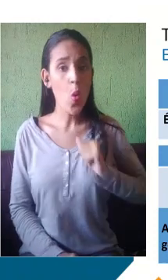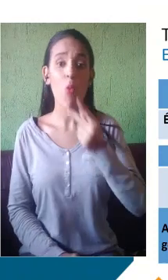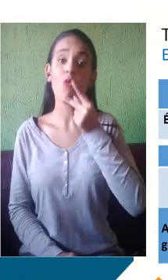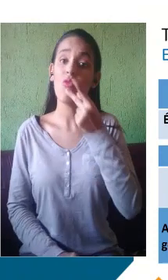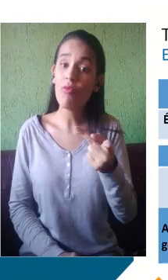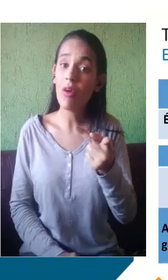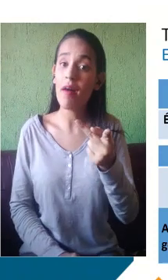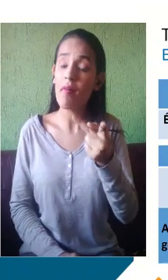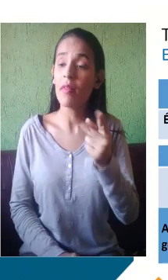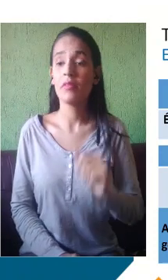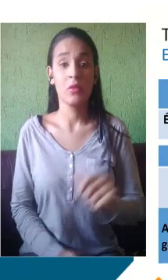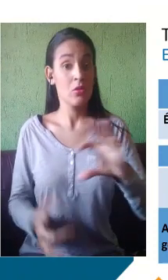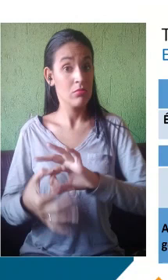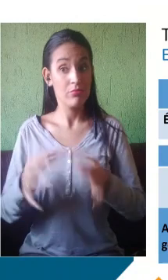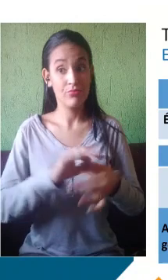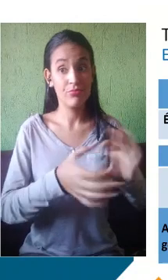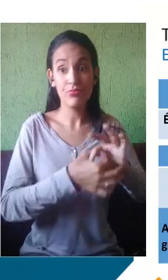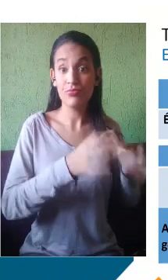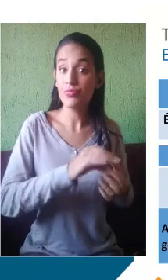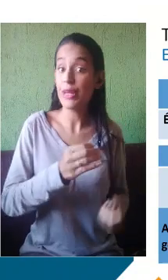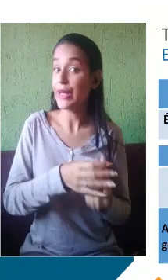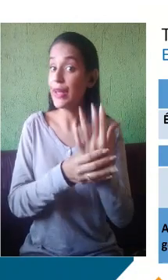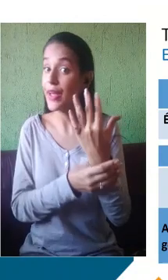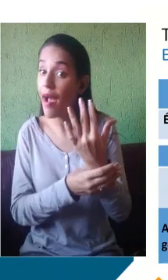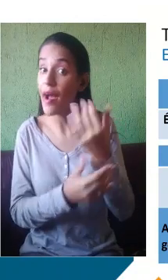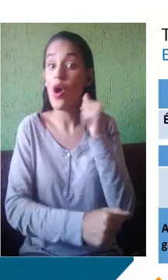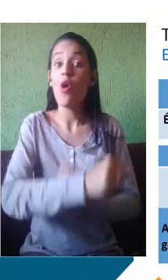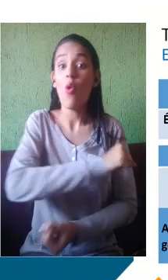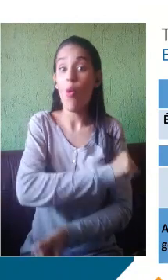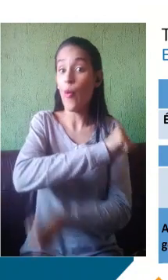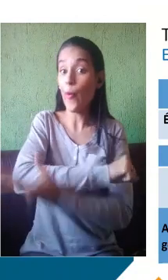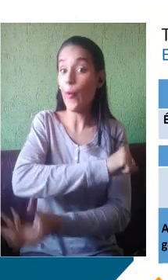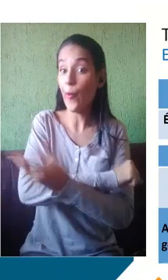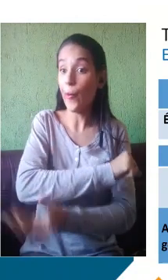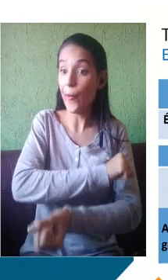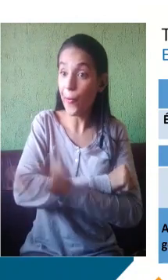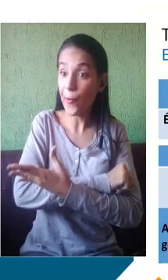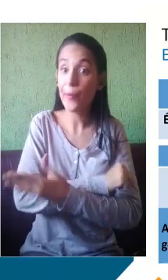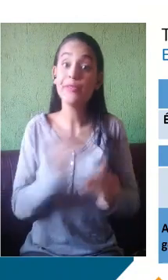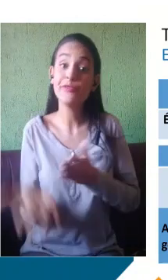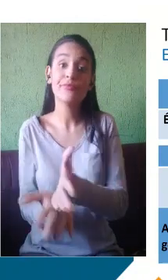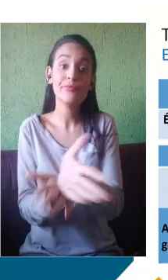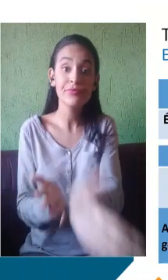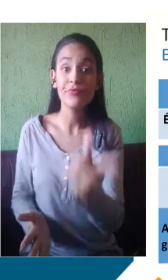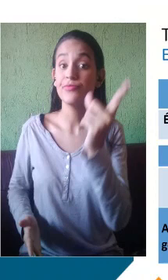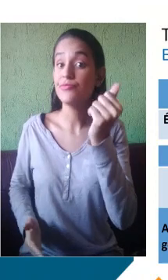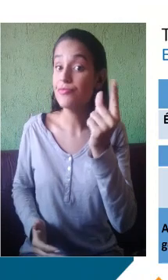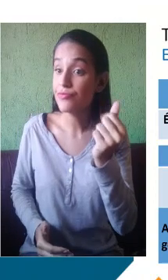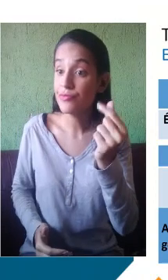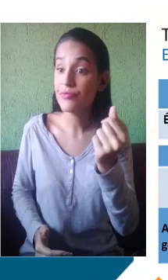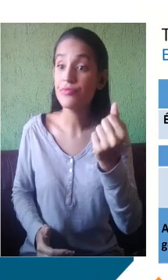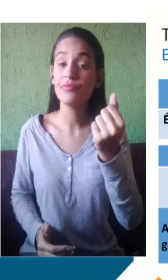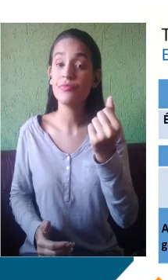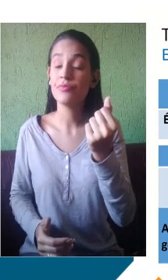Então, olha, para a gente identificar a tese, é só a gente perguntar o que o autor defende, o que o enunciador defende. Ele defende